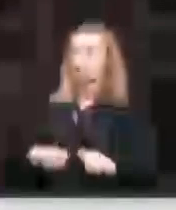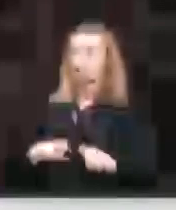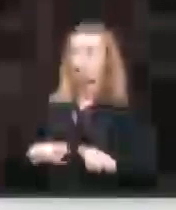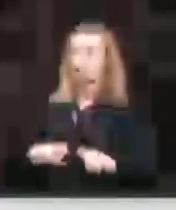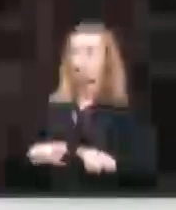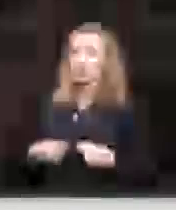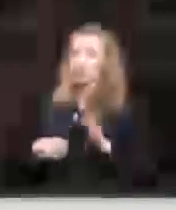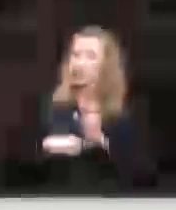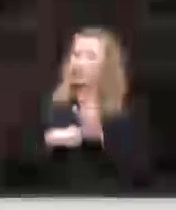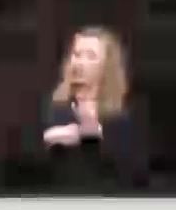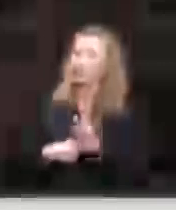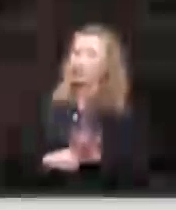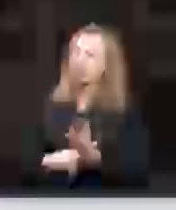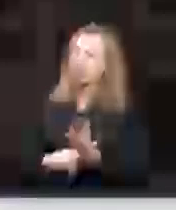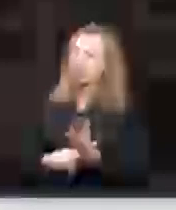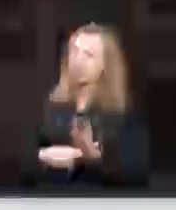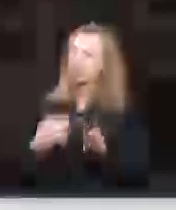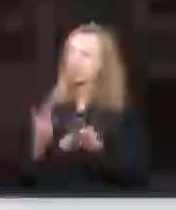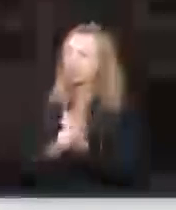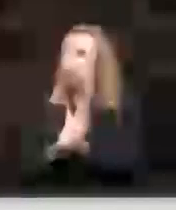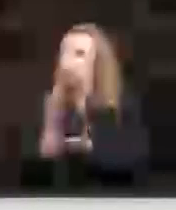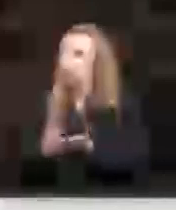não é possível estimar a receita.